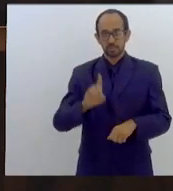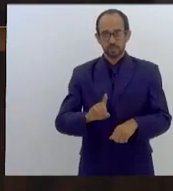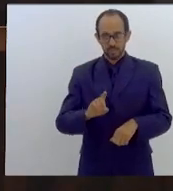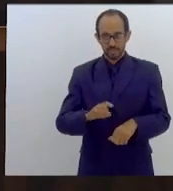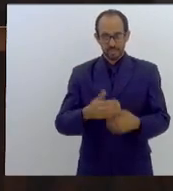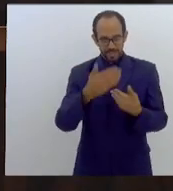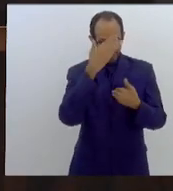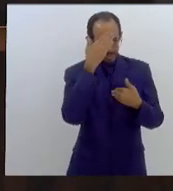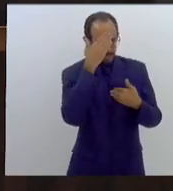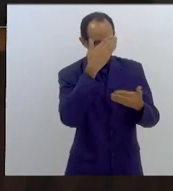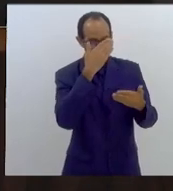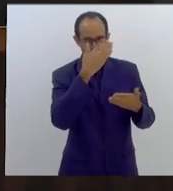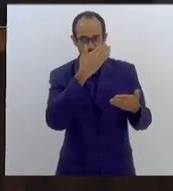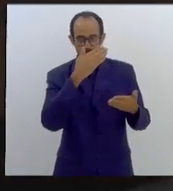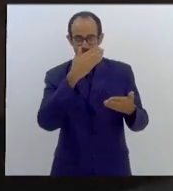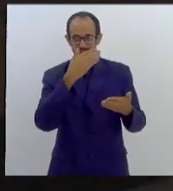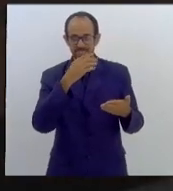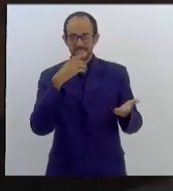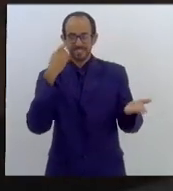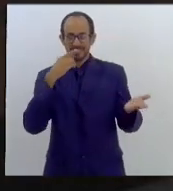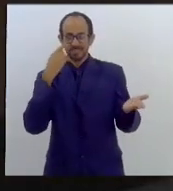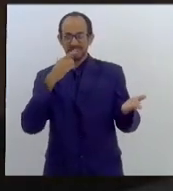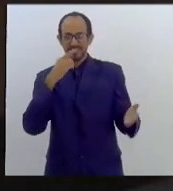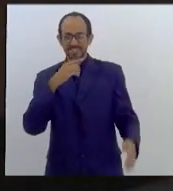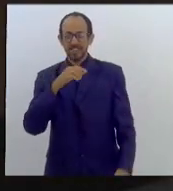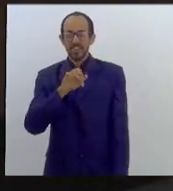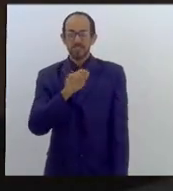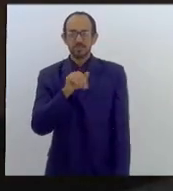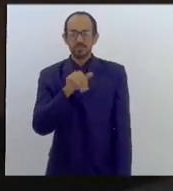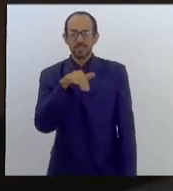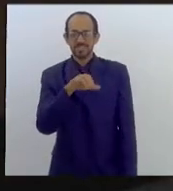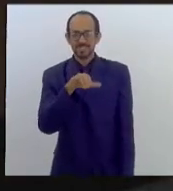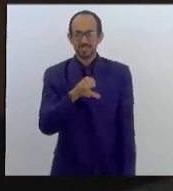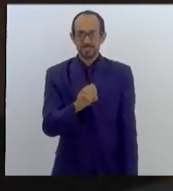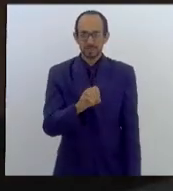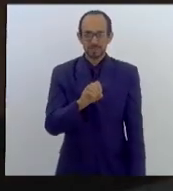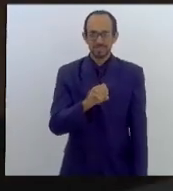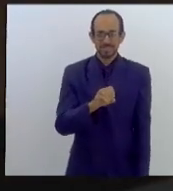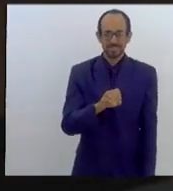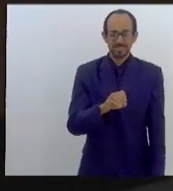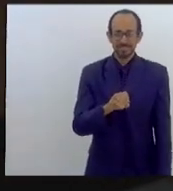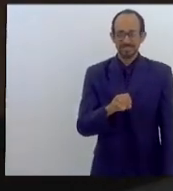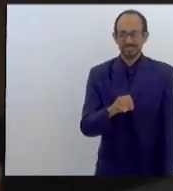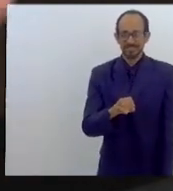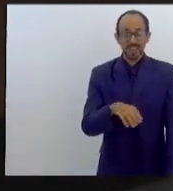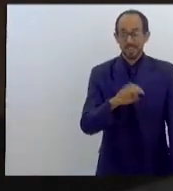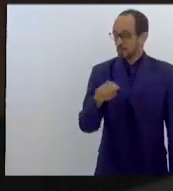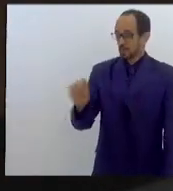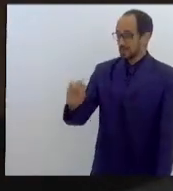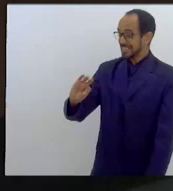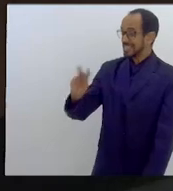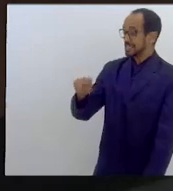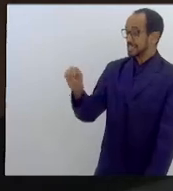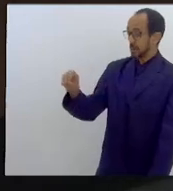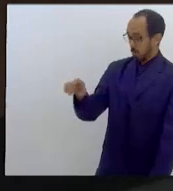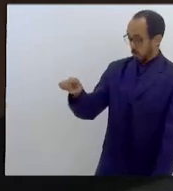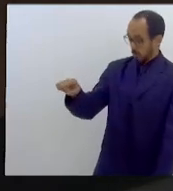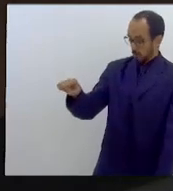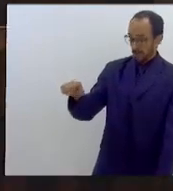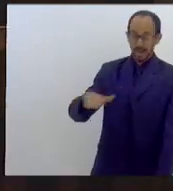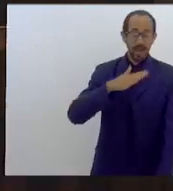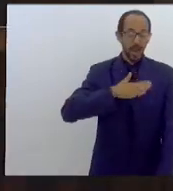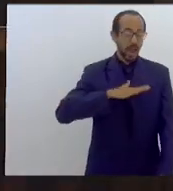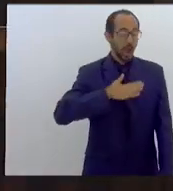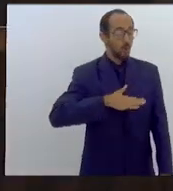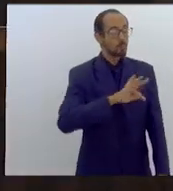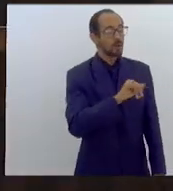Vossa Excelência, deputado Francisco. Chico Machado. Francisco. Tá bom. Senhor presidente, eu quero dizer que eu concordo em retirar